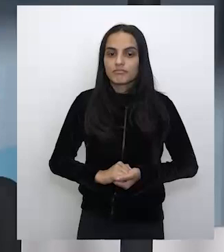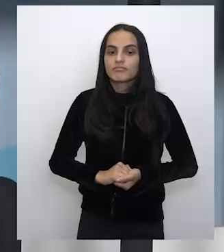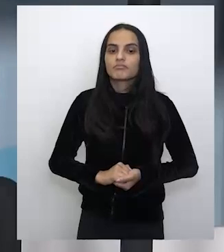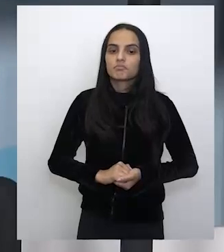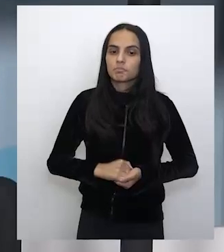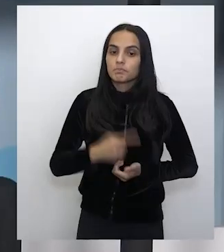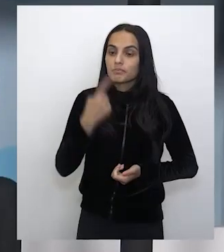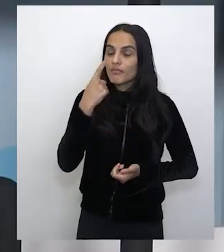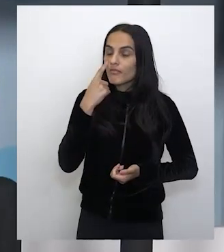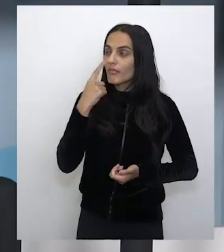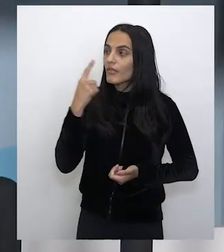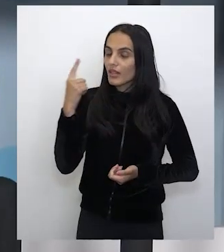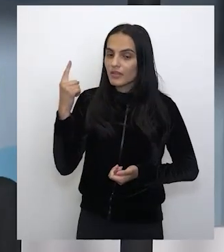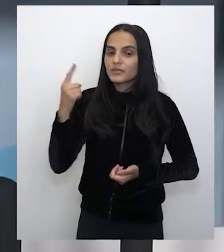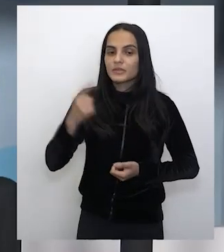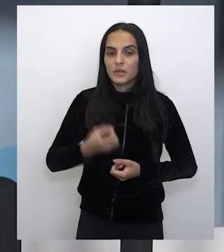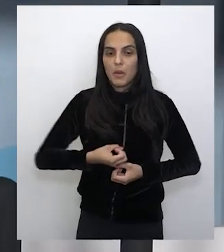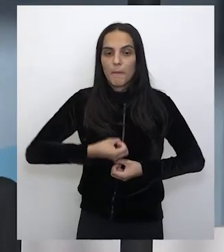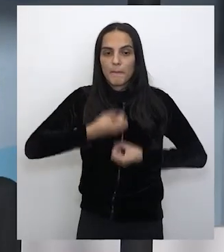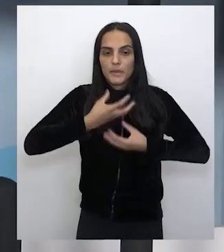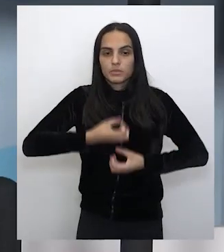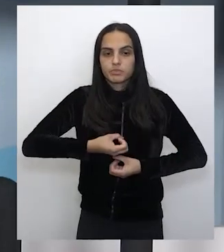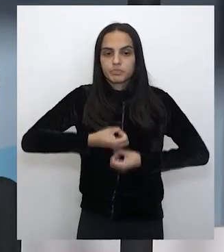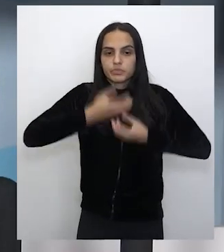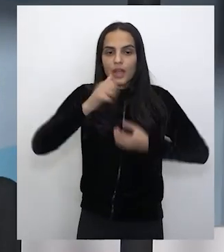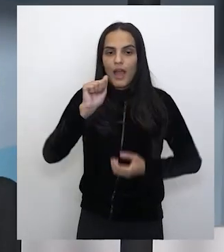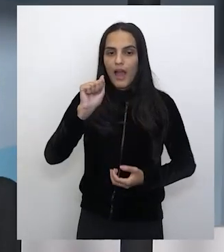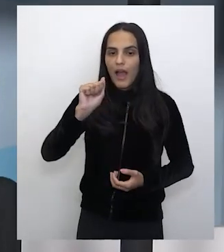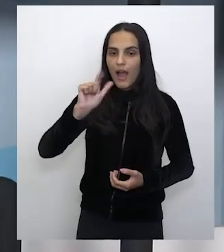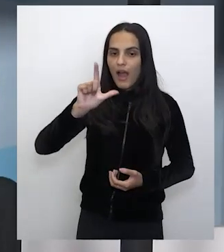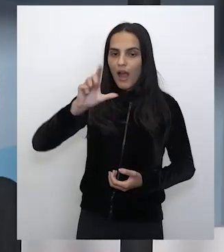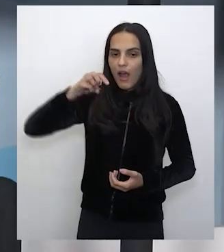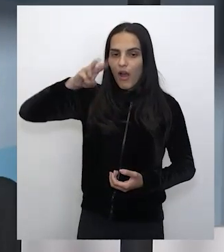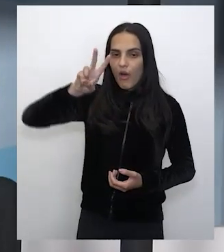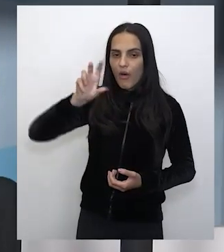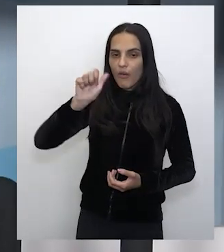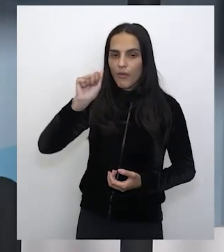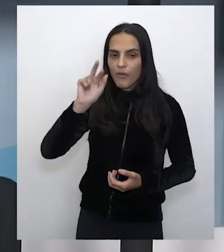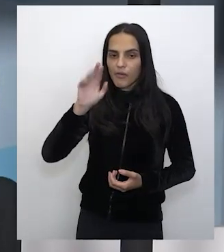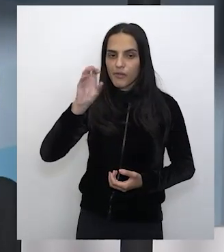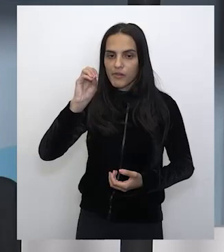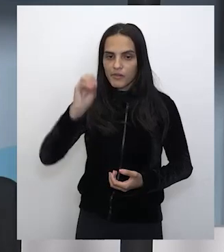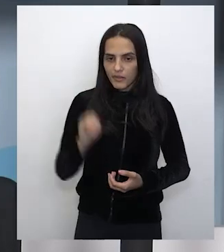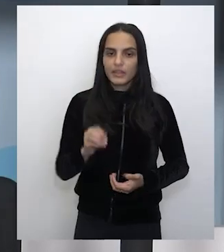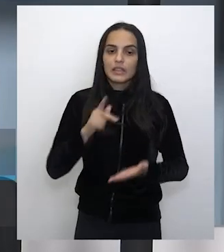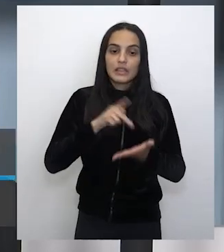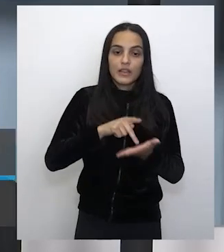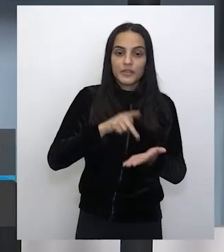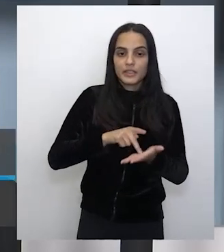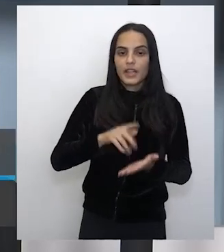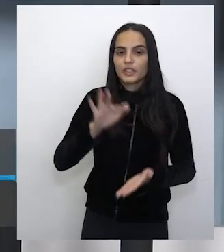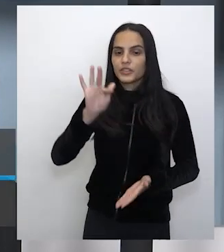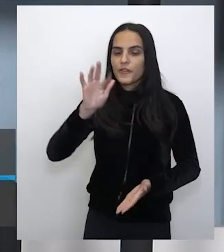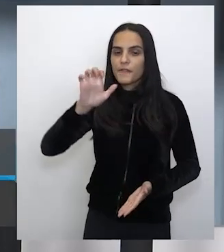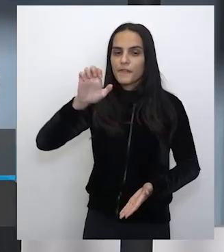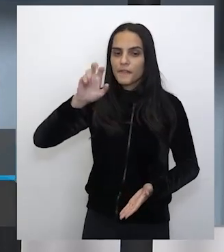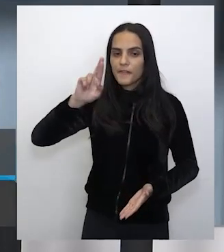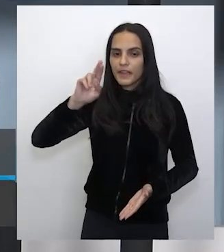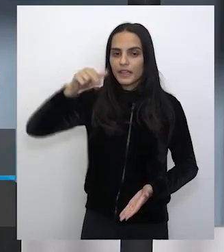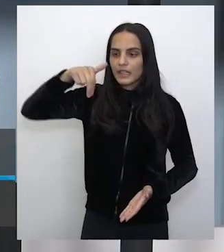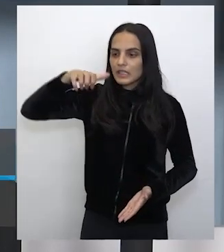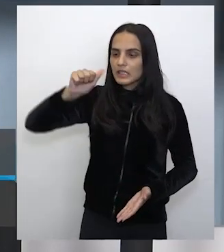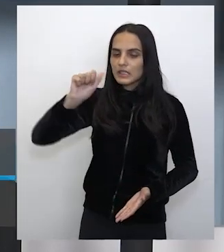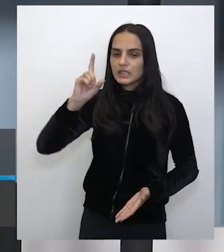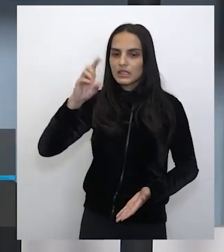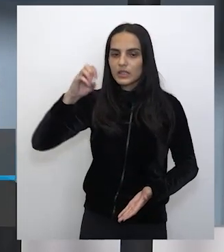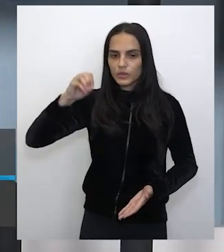Então a gente vem aí com o poema de Álvaro de Campos, que na verdade é Fernando Pessoa. Como